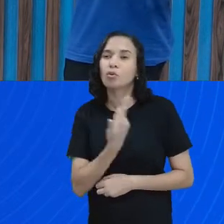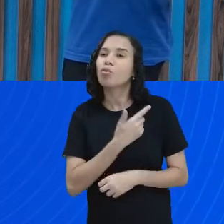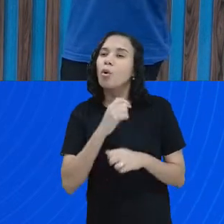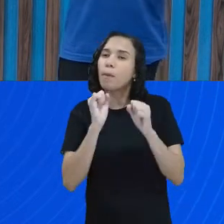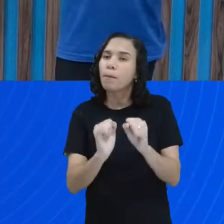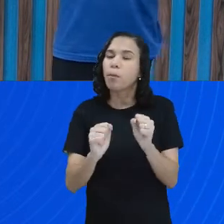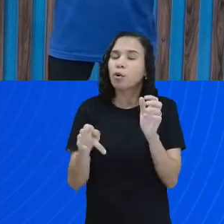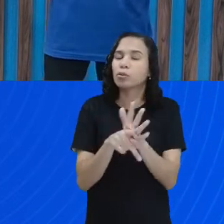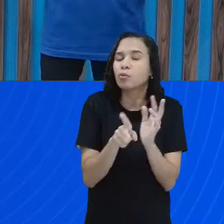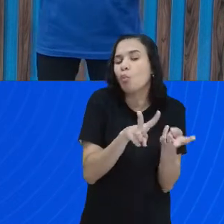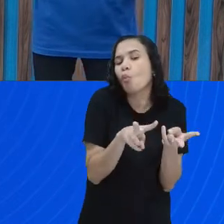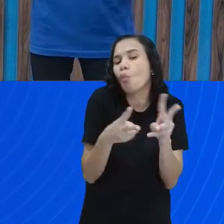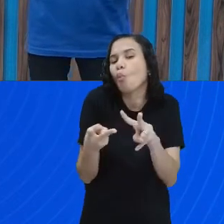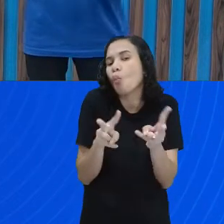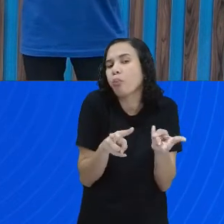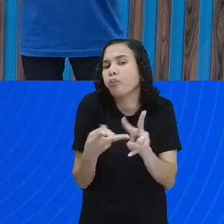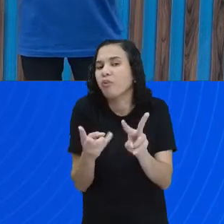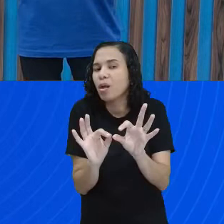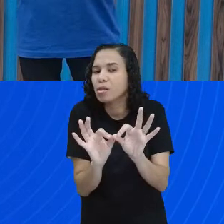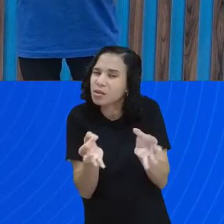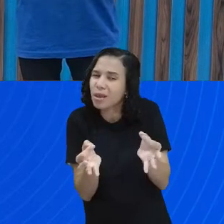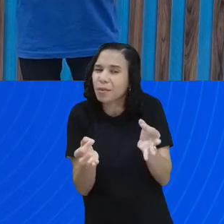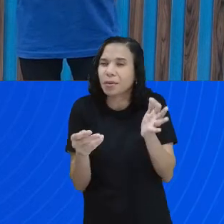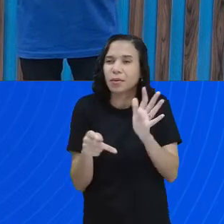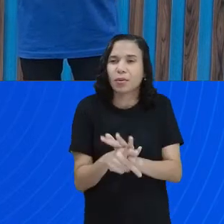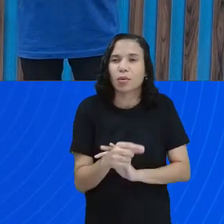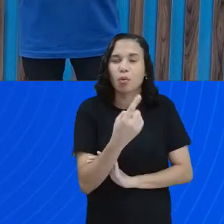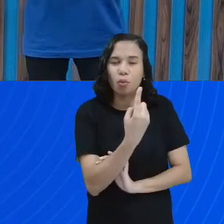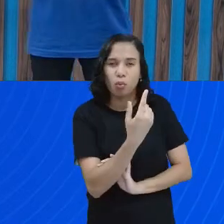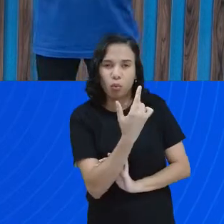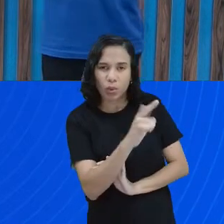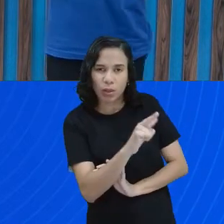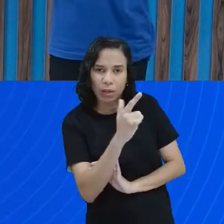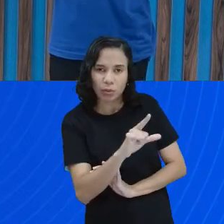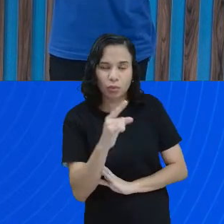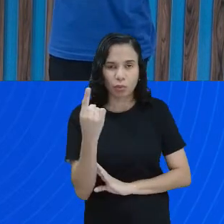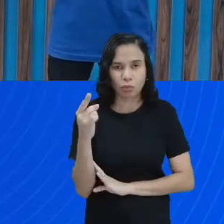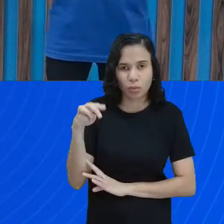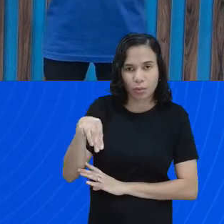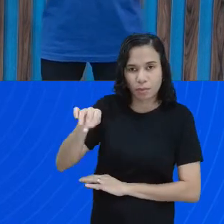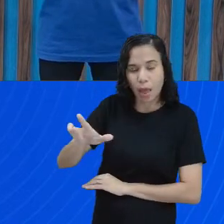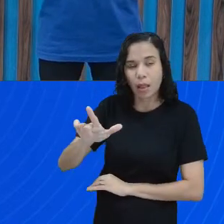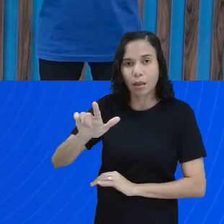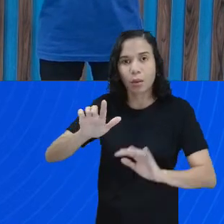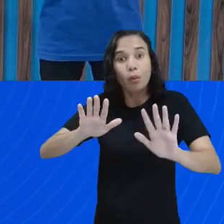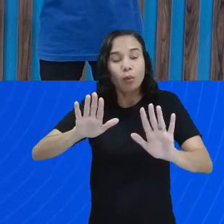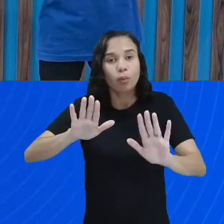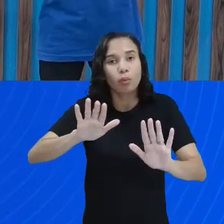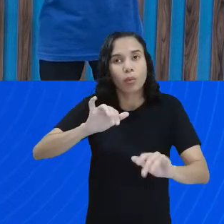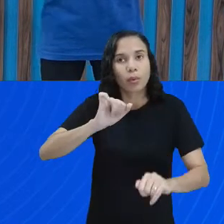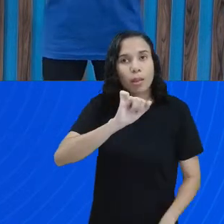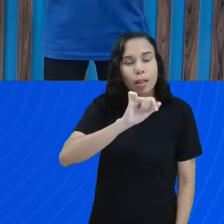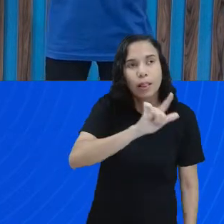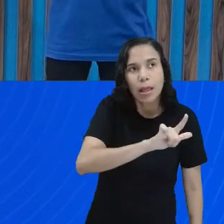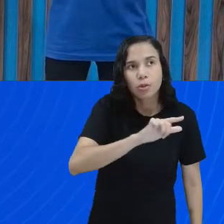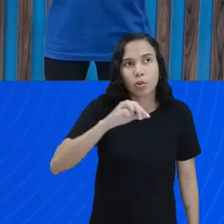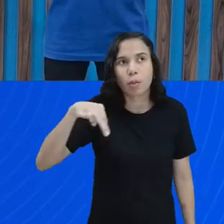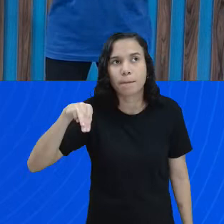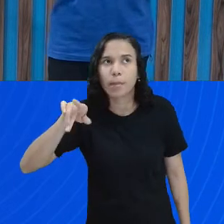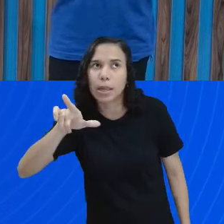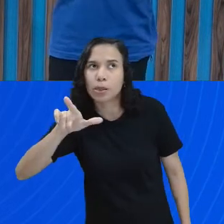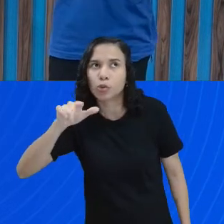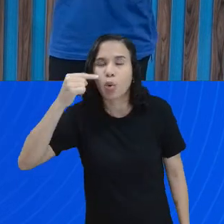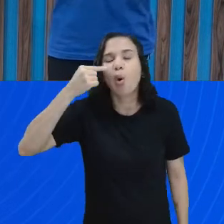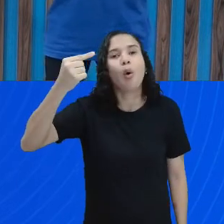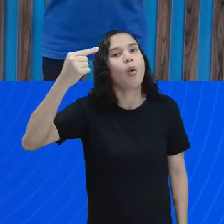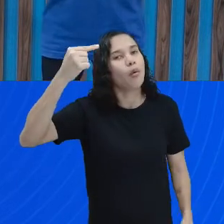pode fazer umas conversõezinhas. Já que tem 1 litro, 1 mililitro, ó, opa! Litro, mililitro,